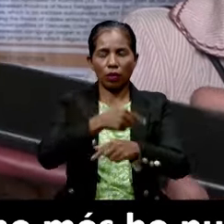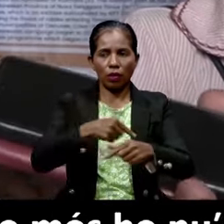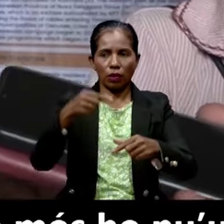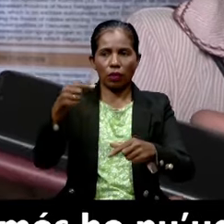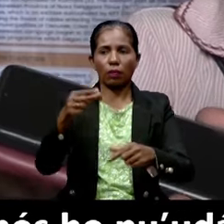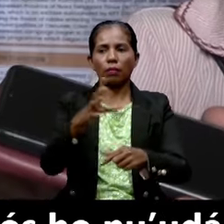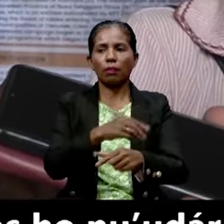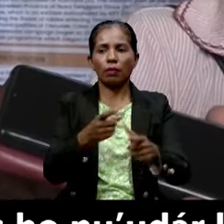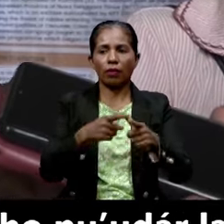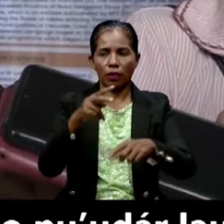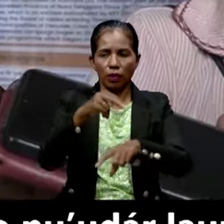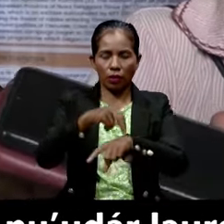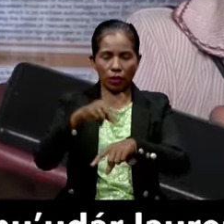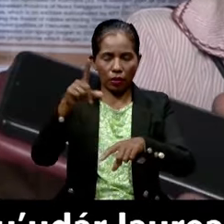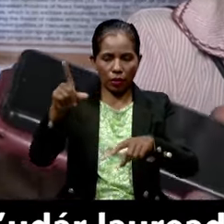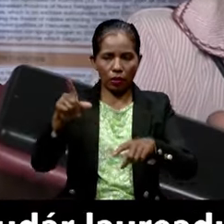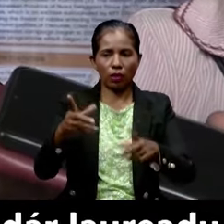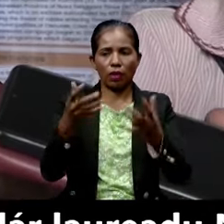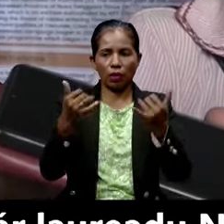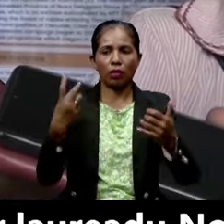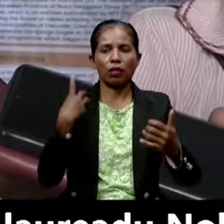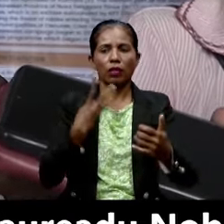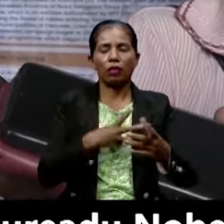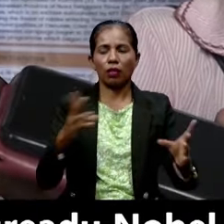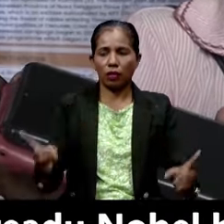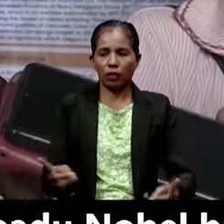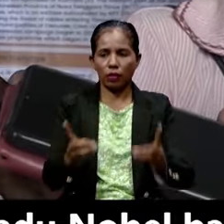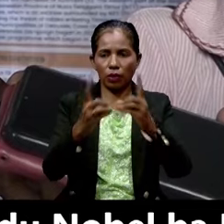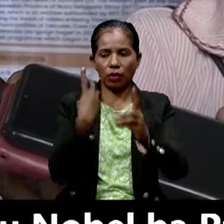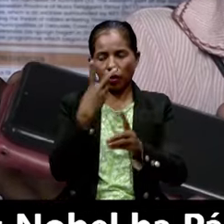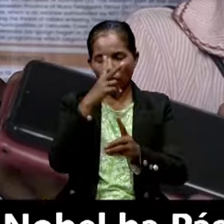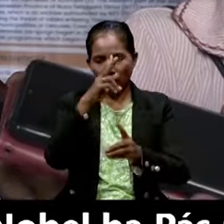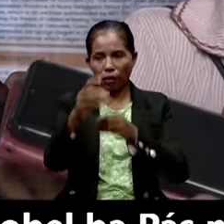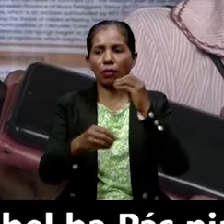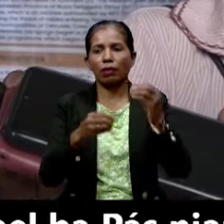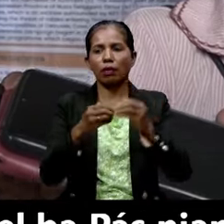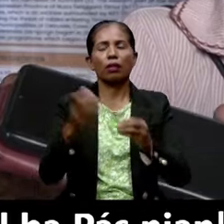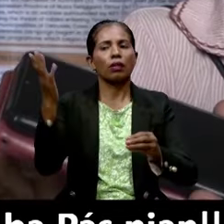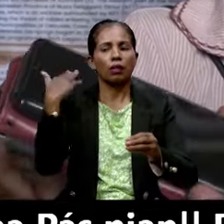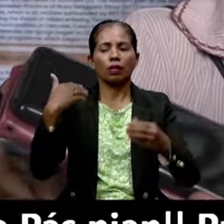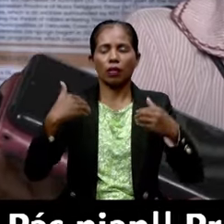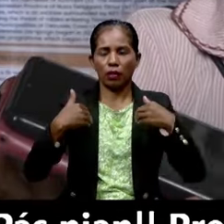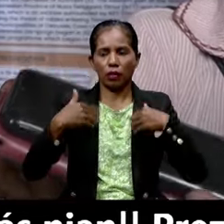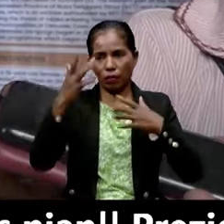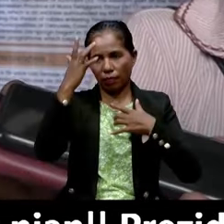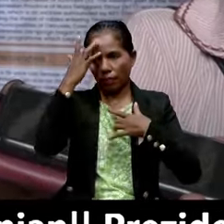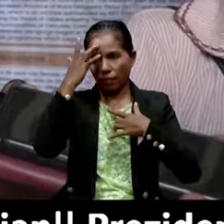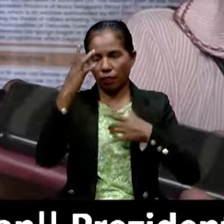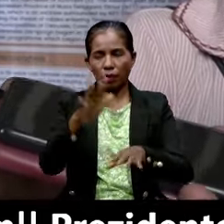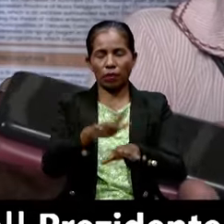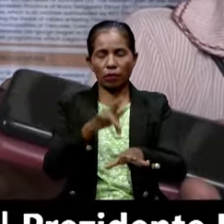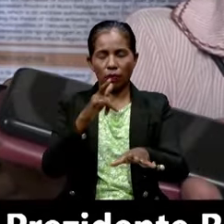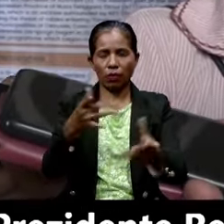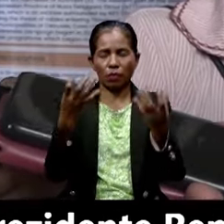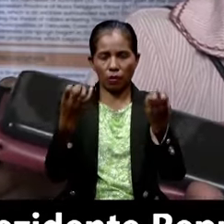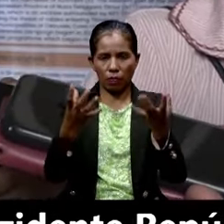situação nacional nebe agora de rau kita enfrenta, e tare de hankata uluk liu e amoras contagiosa